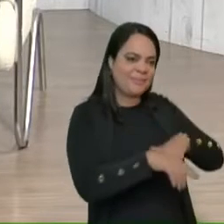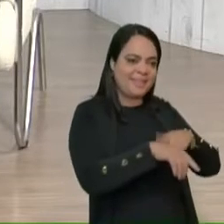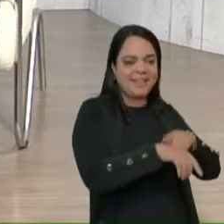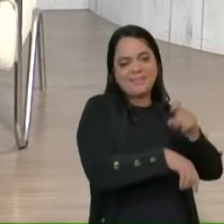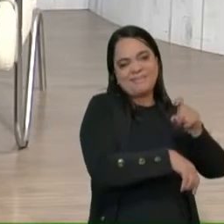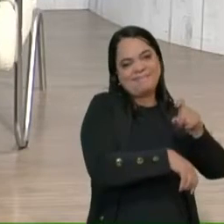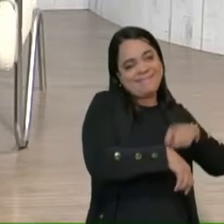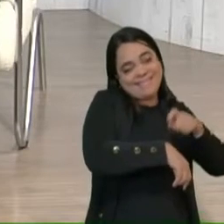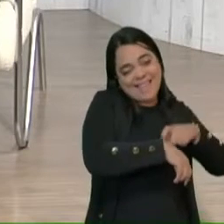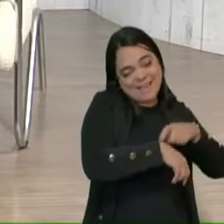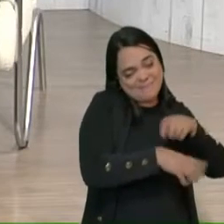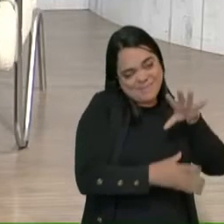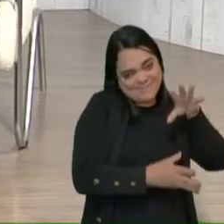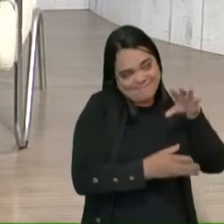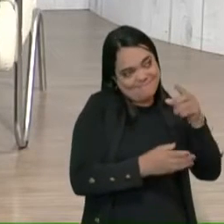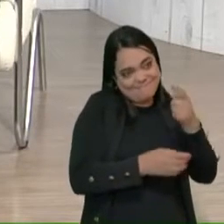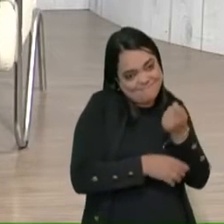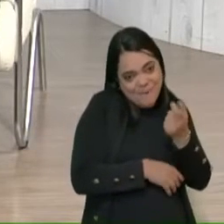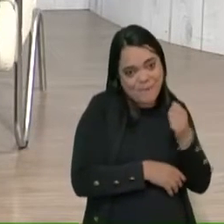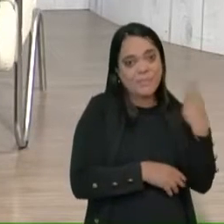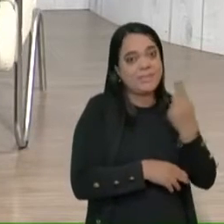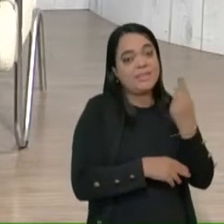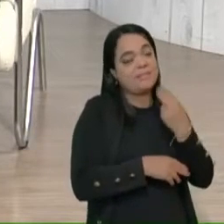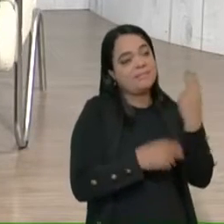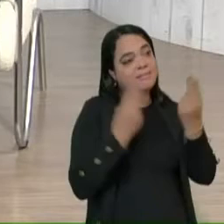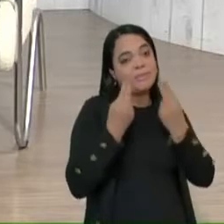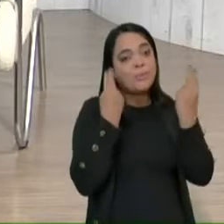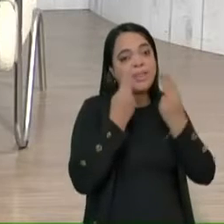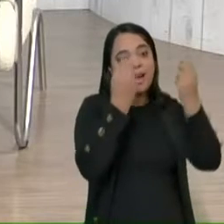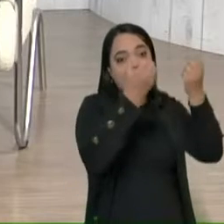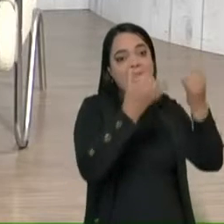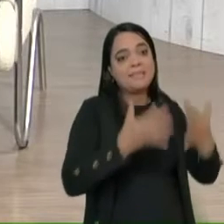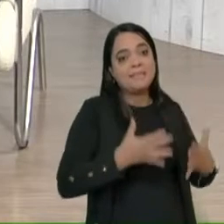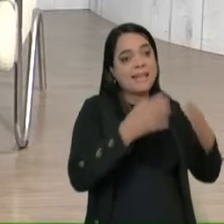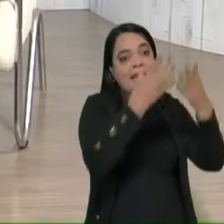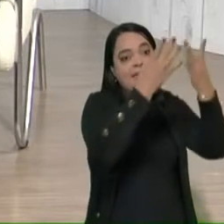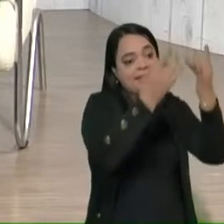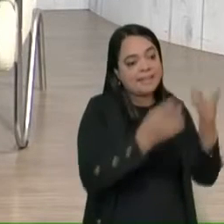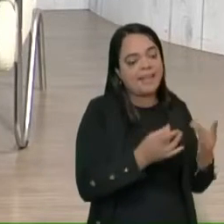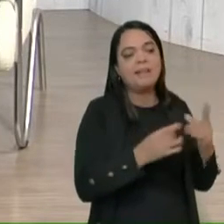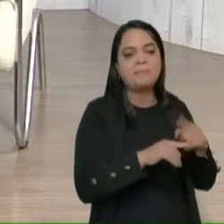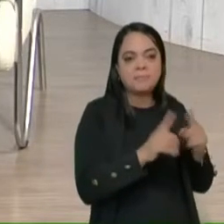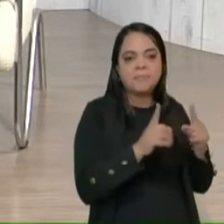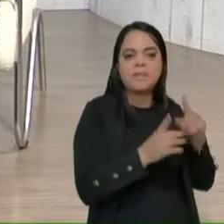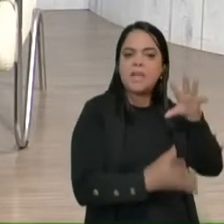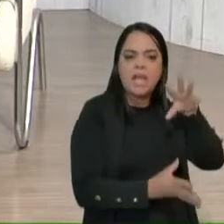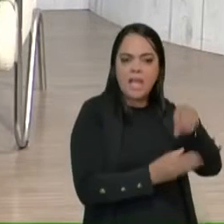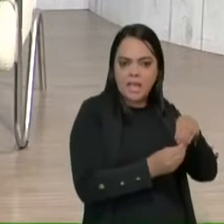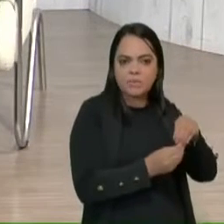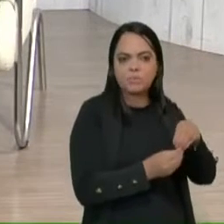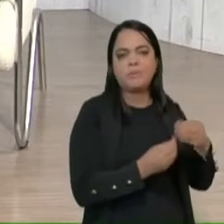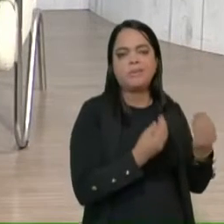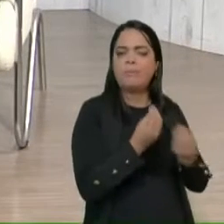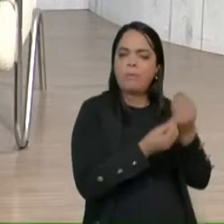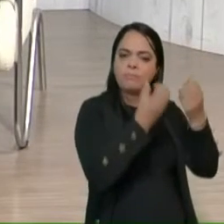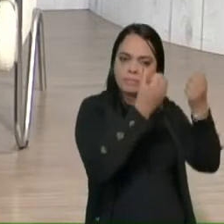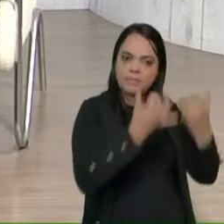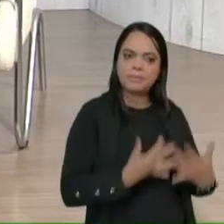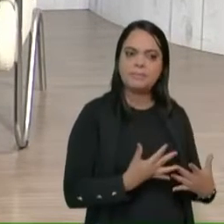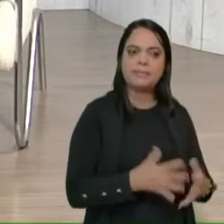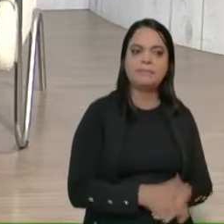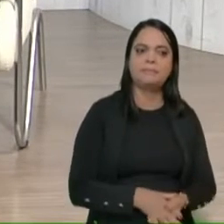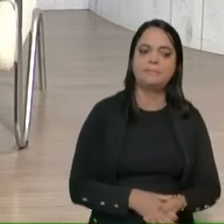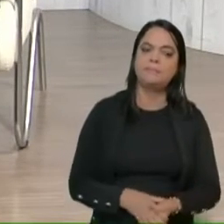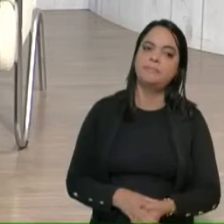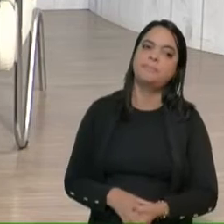a gente não consegue falar sobre e o o a Igreja Católica né mas uma uma forma mais breve para pra gente